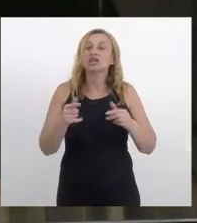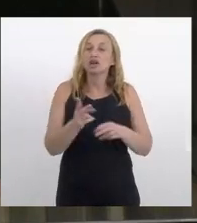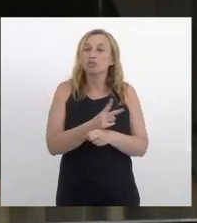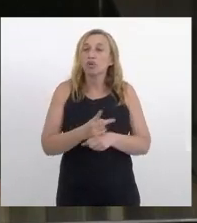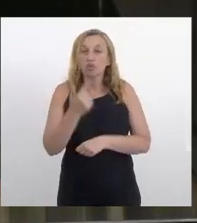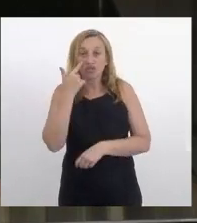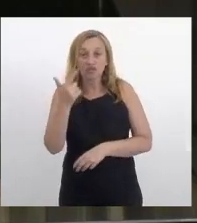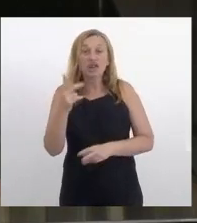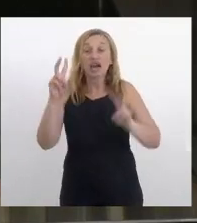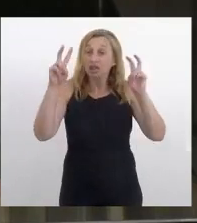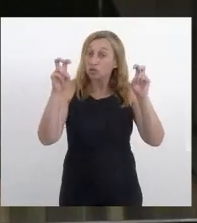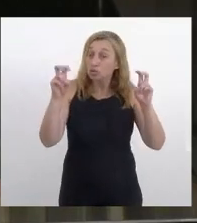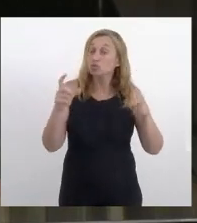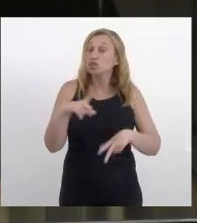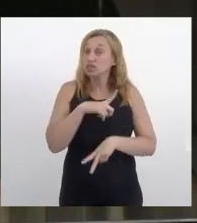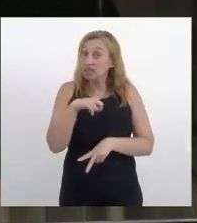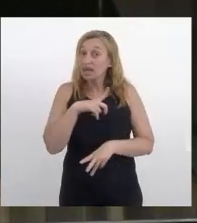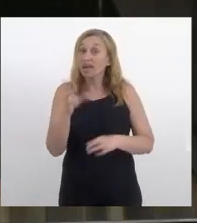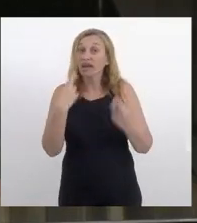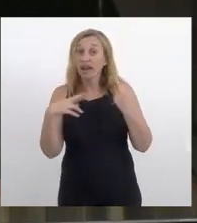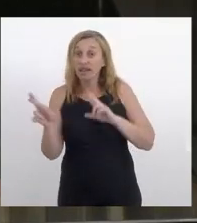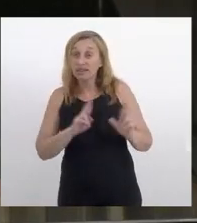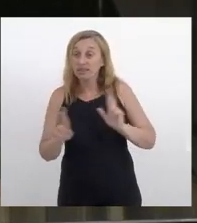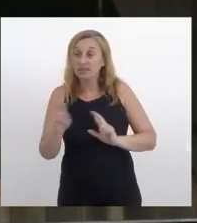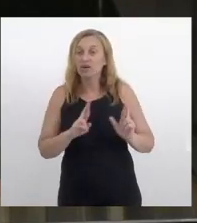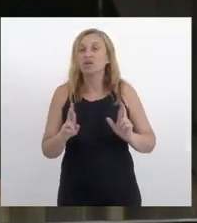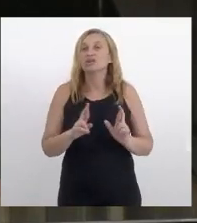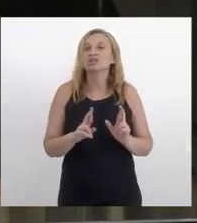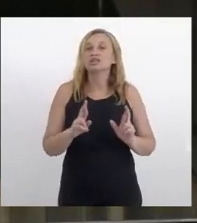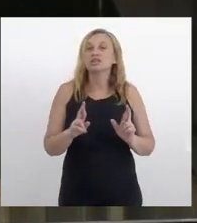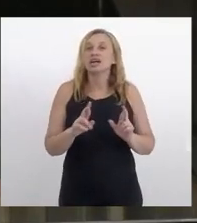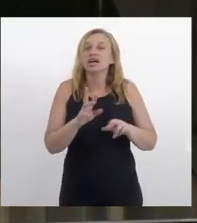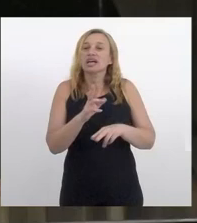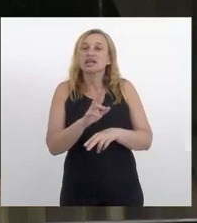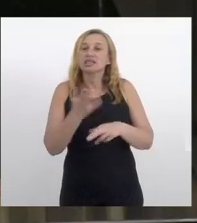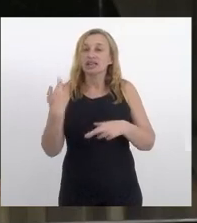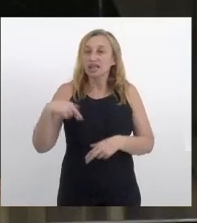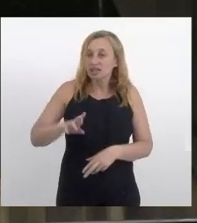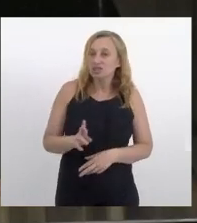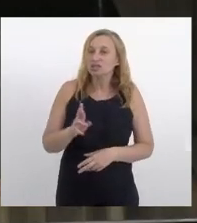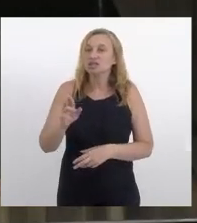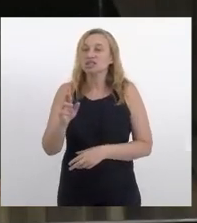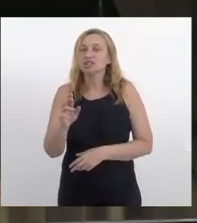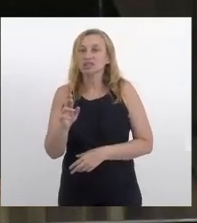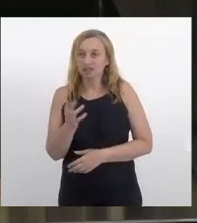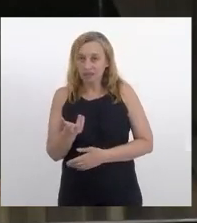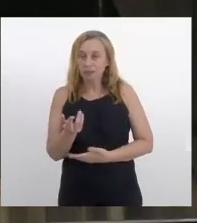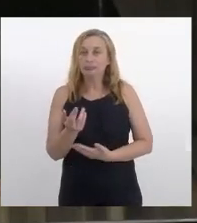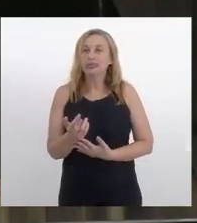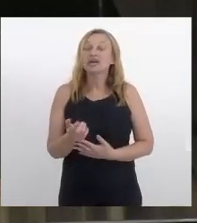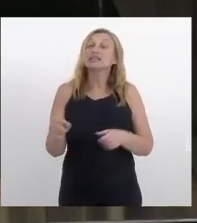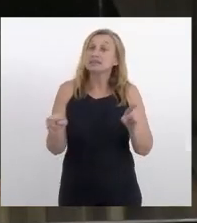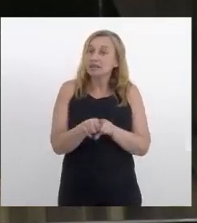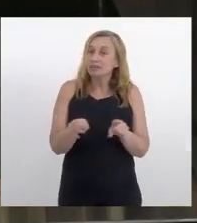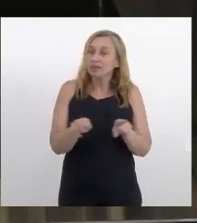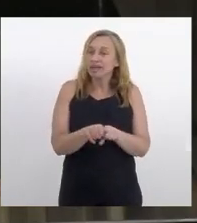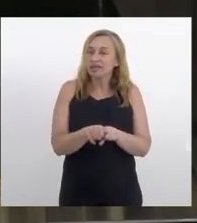várias situações que existem em relação às religiões, em relação a intolerâncias, mas